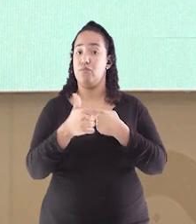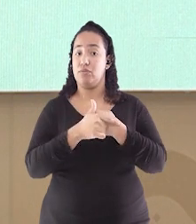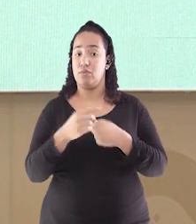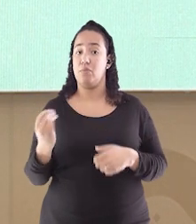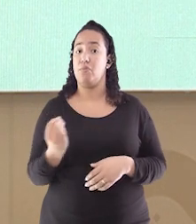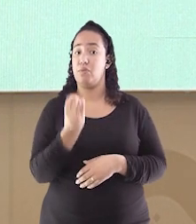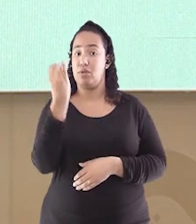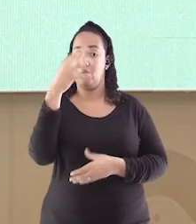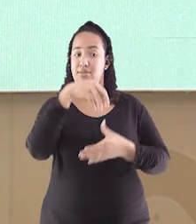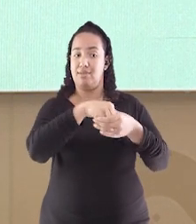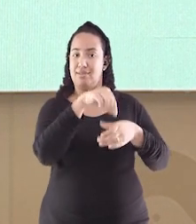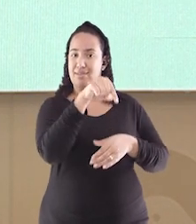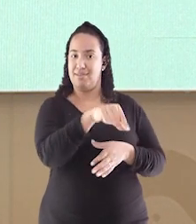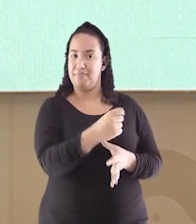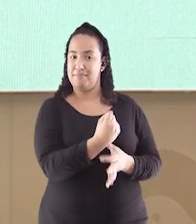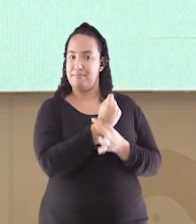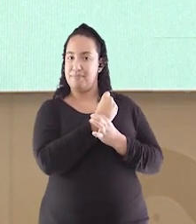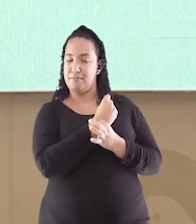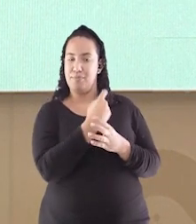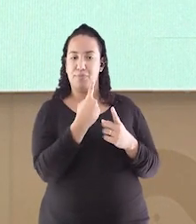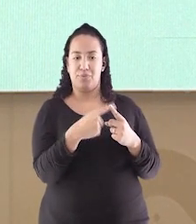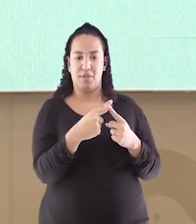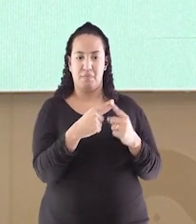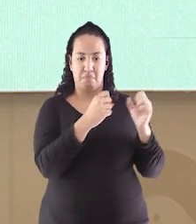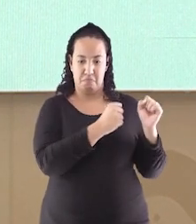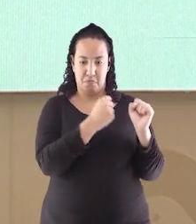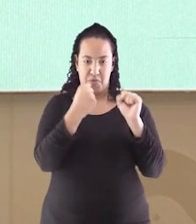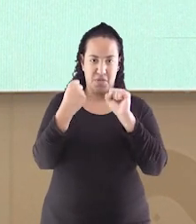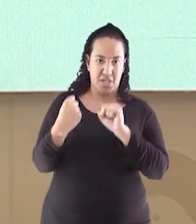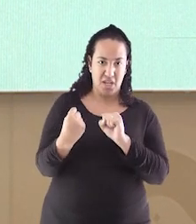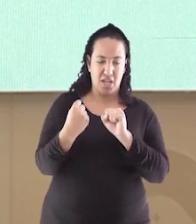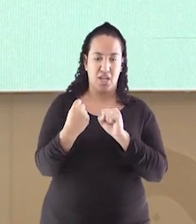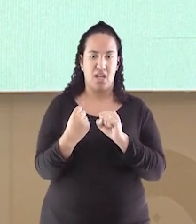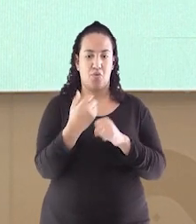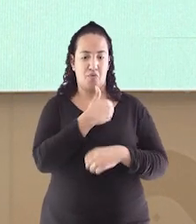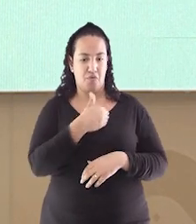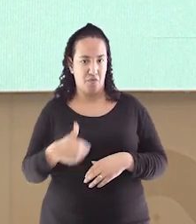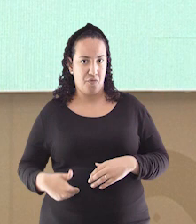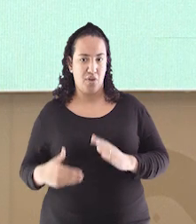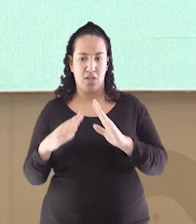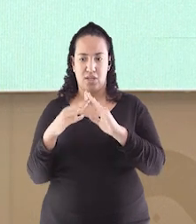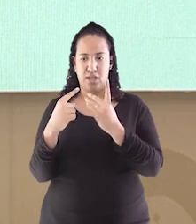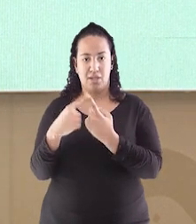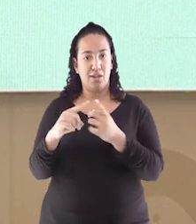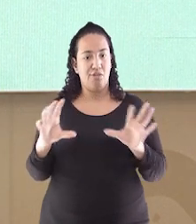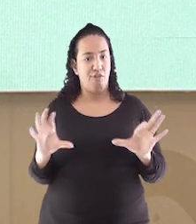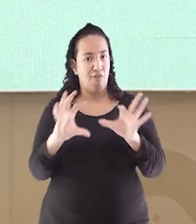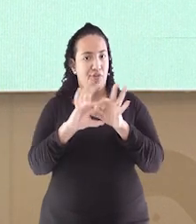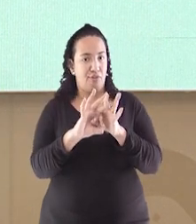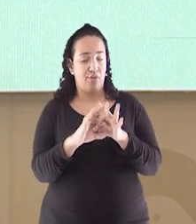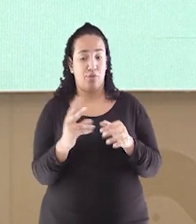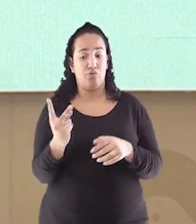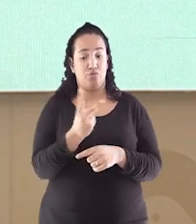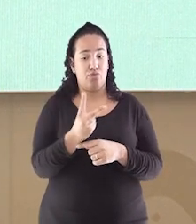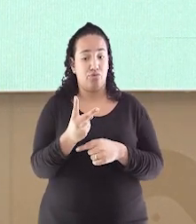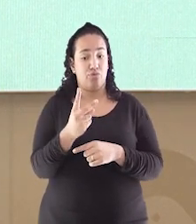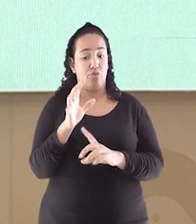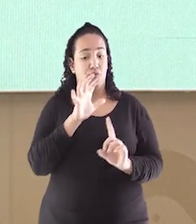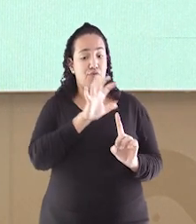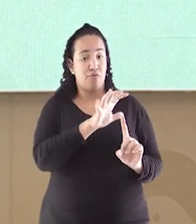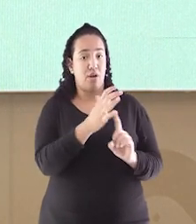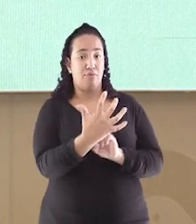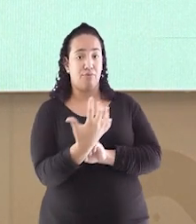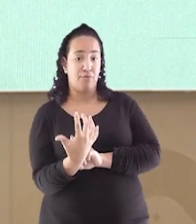do absolutismo, pois não existia separação entre Estado e Igreja, e as decisões de um influenciavam os